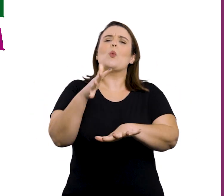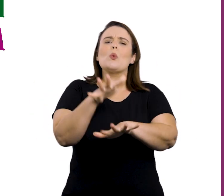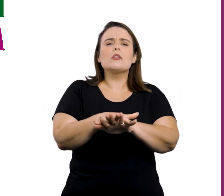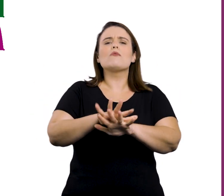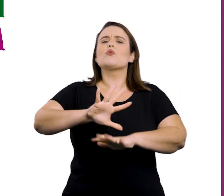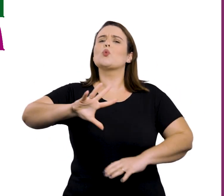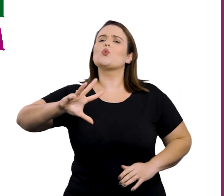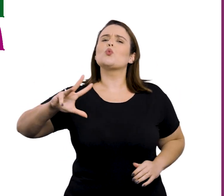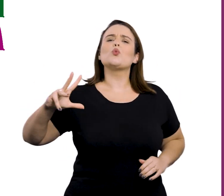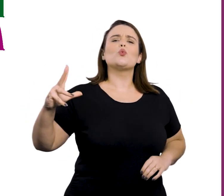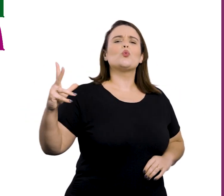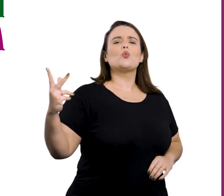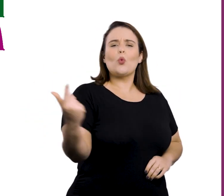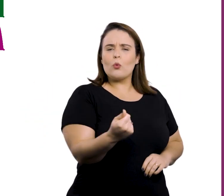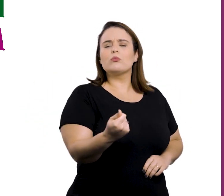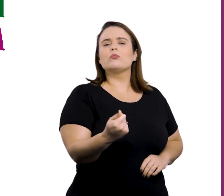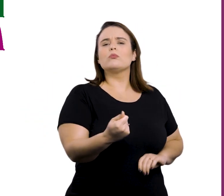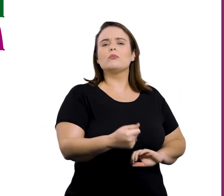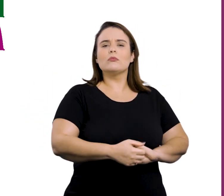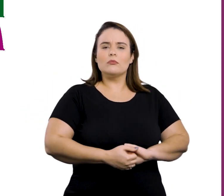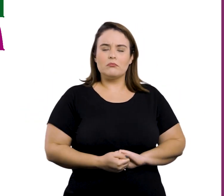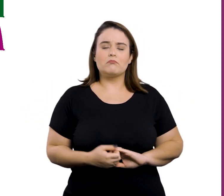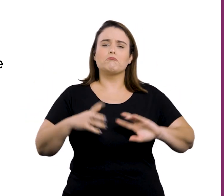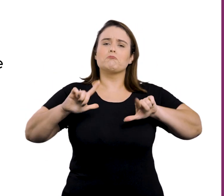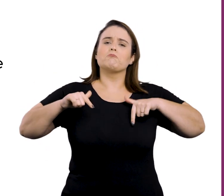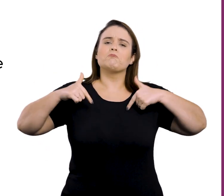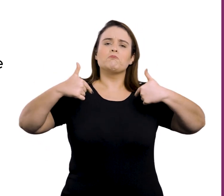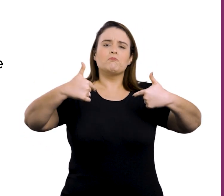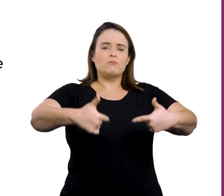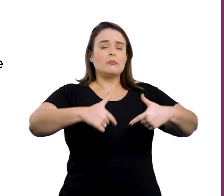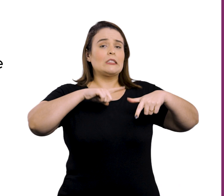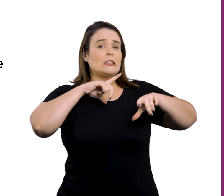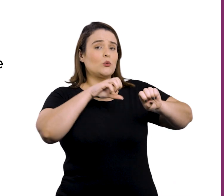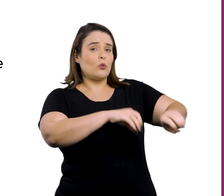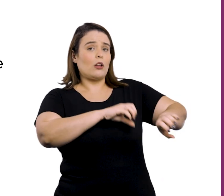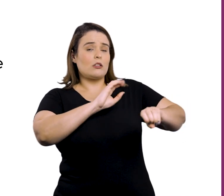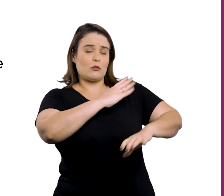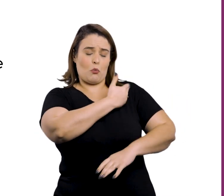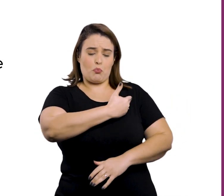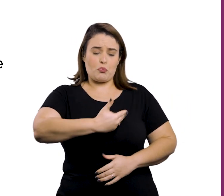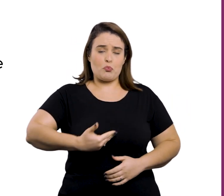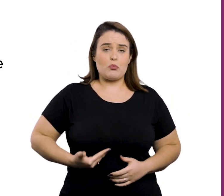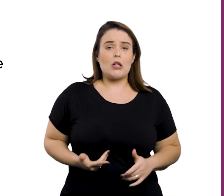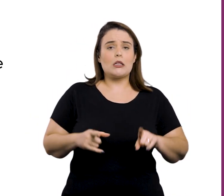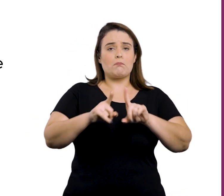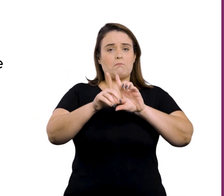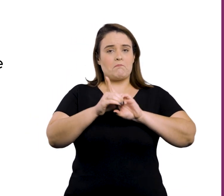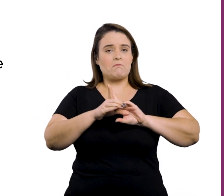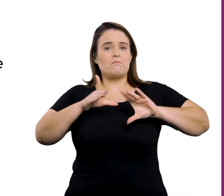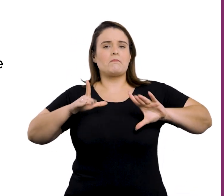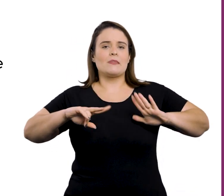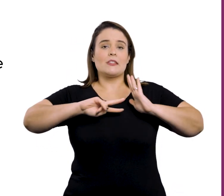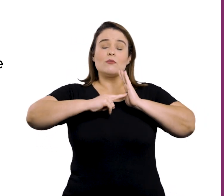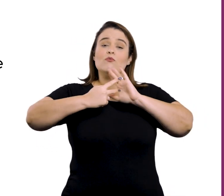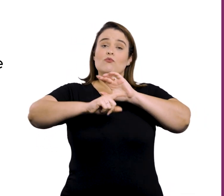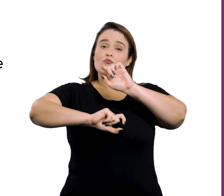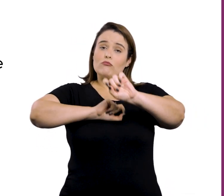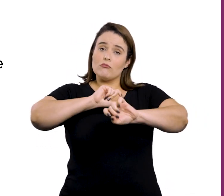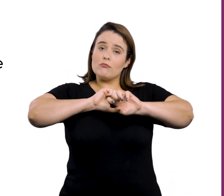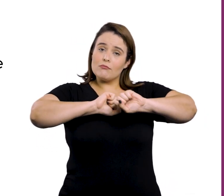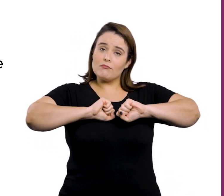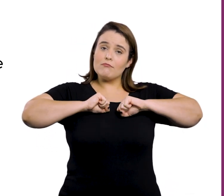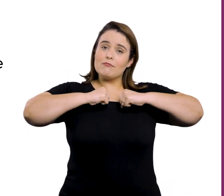que ser inclusiva para todas e todos. Lutar por uma educação pública e democrática é lutar por uma